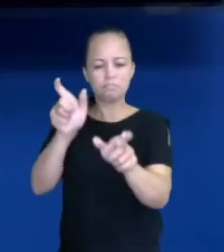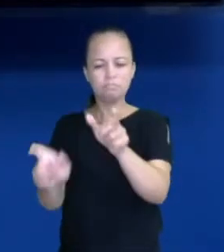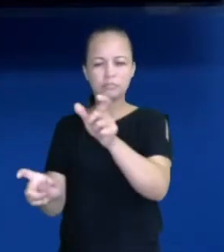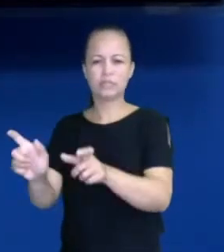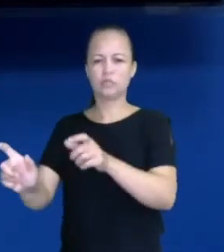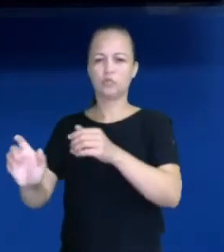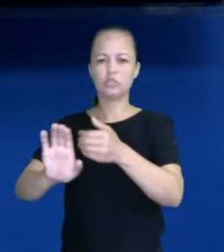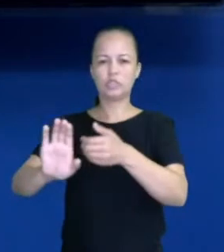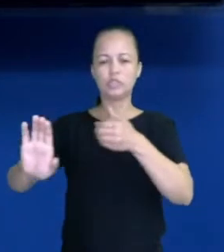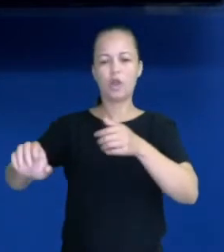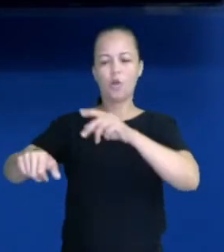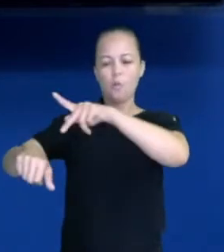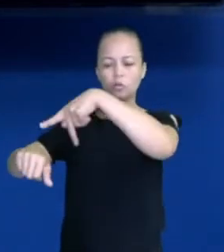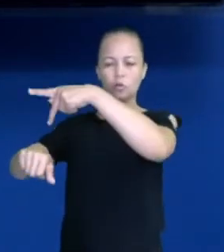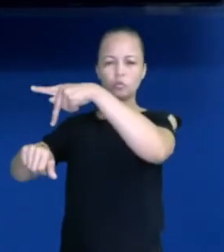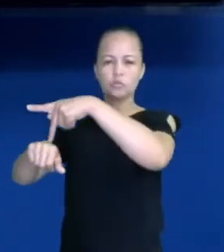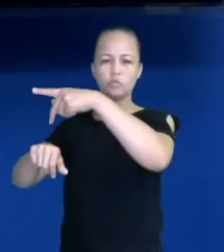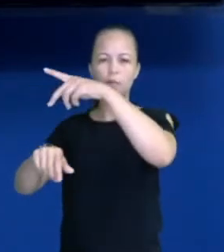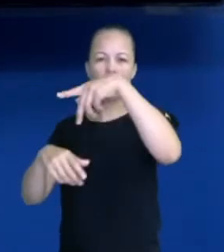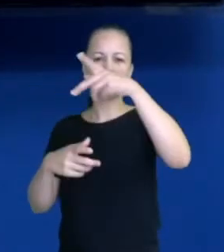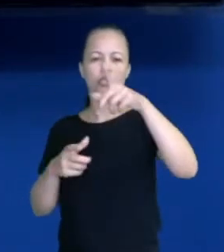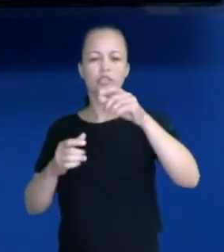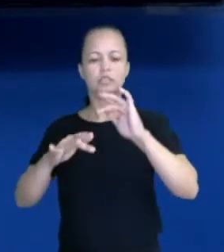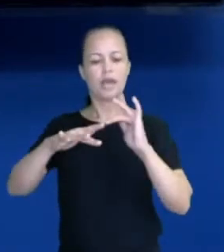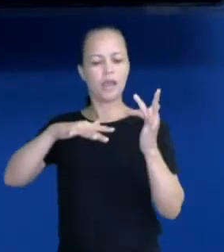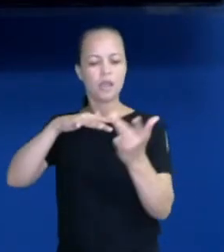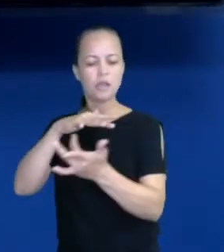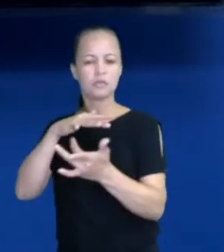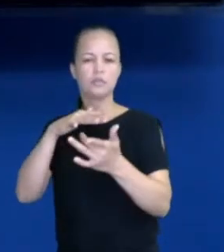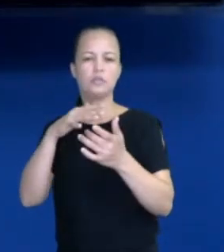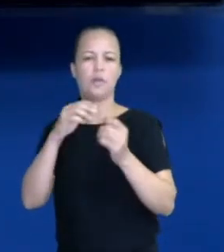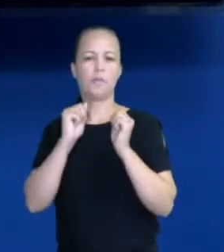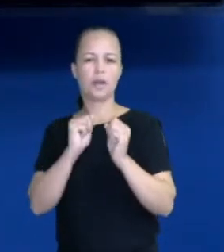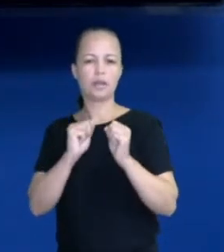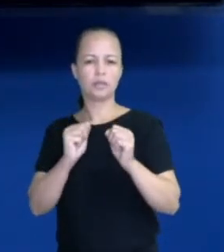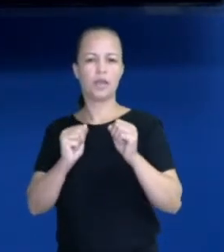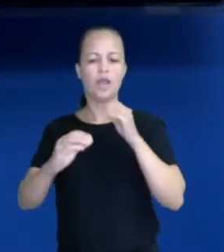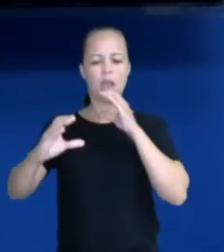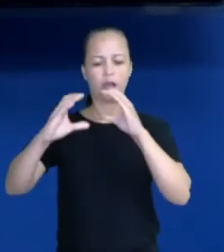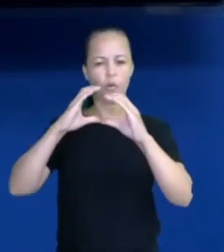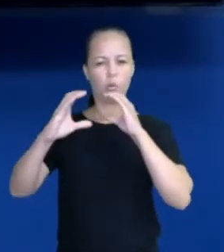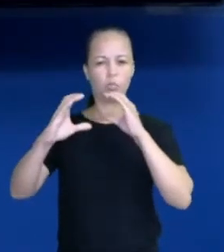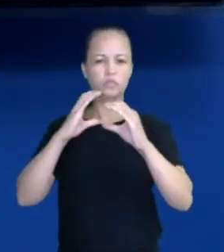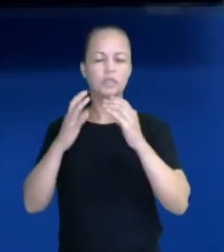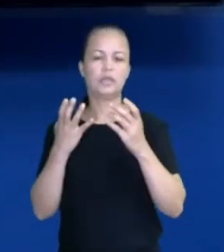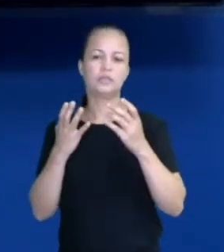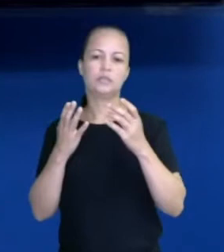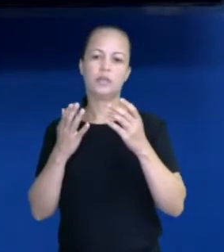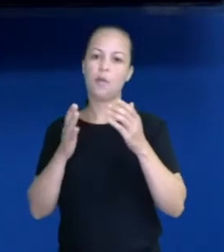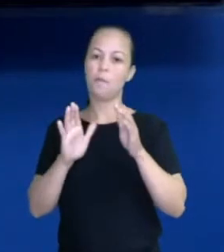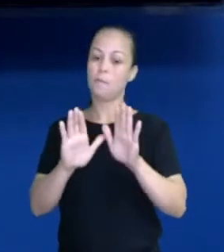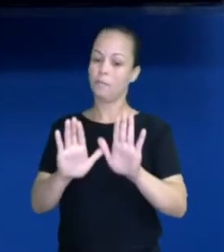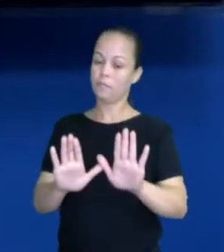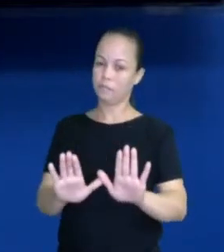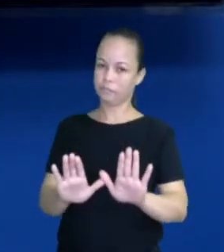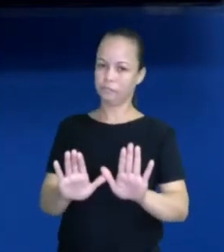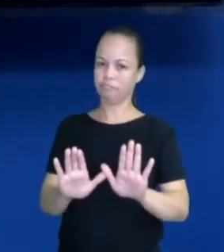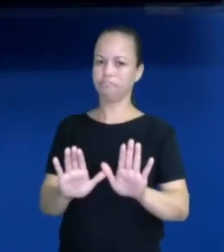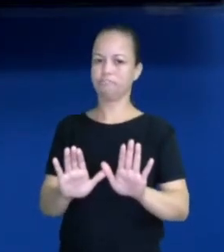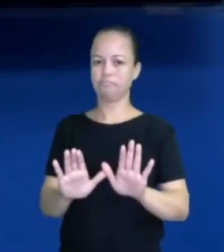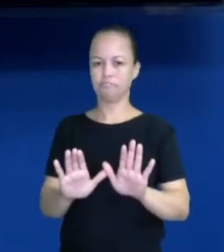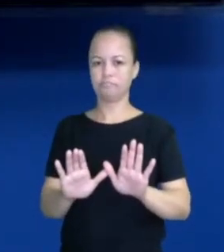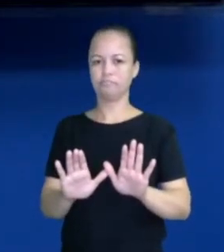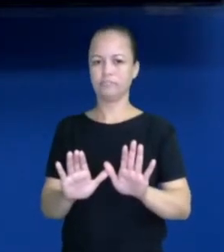em outros países, a gente consegue dessa rede social para manter essa comunicação, porém,